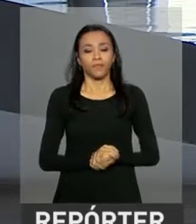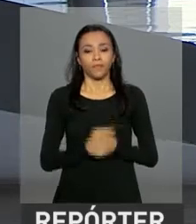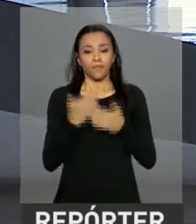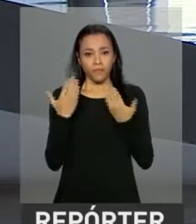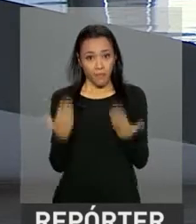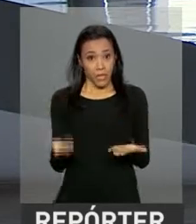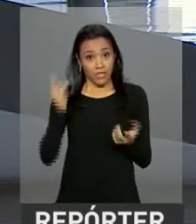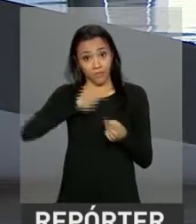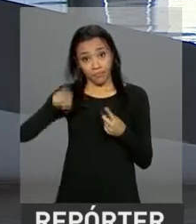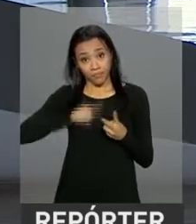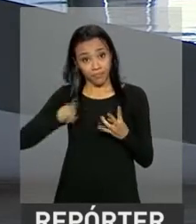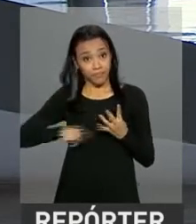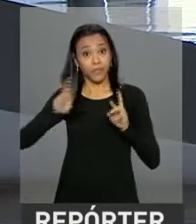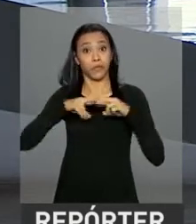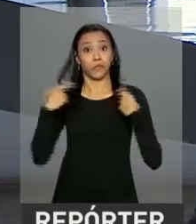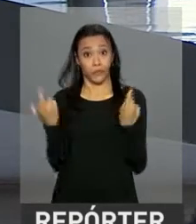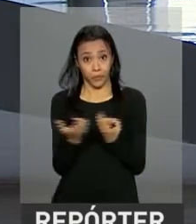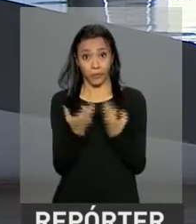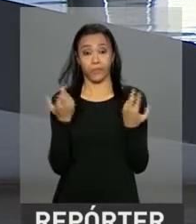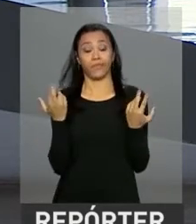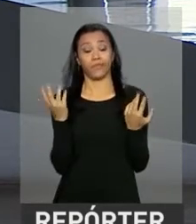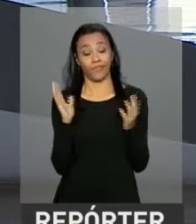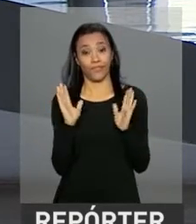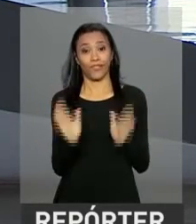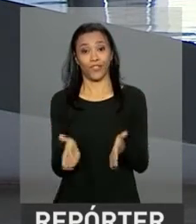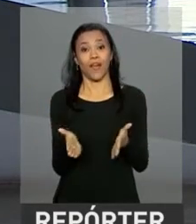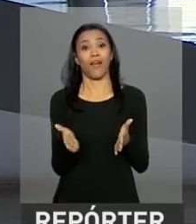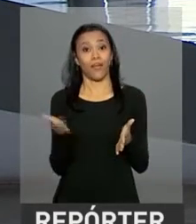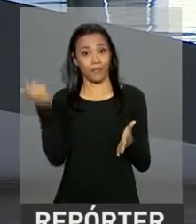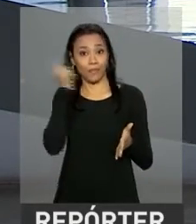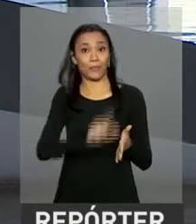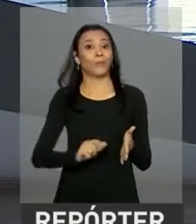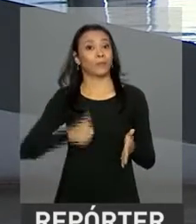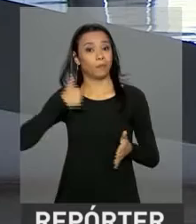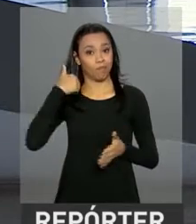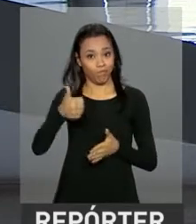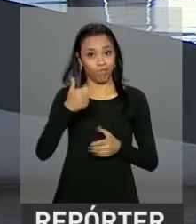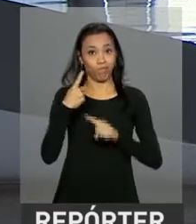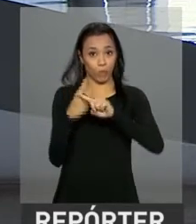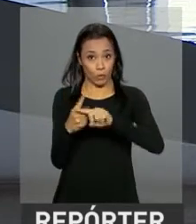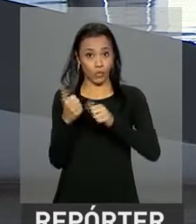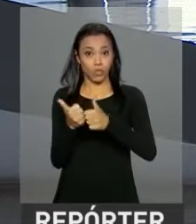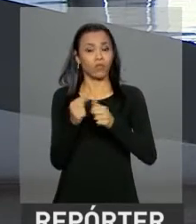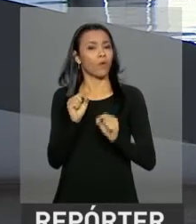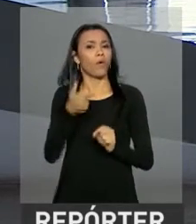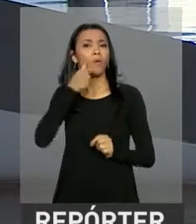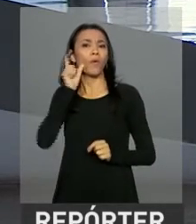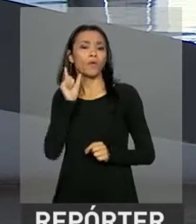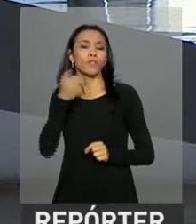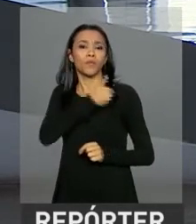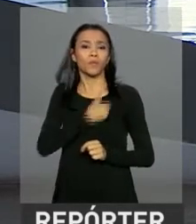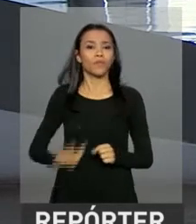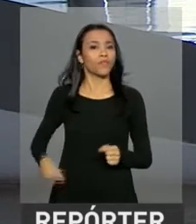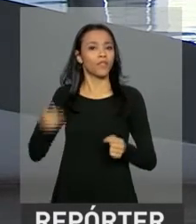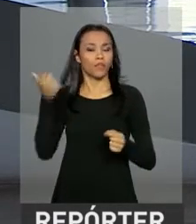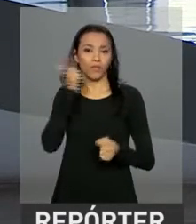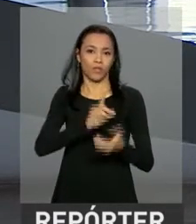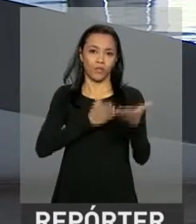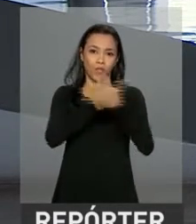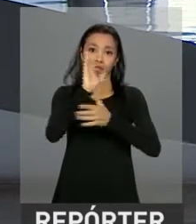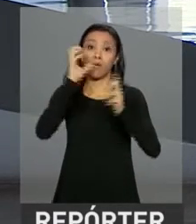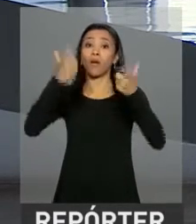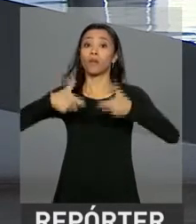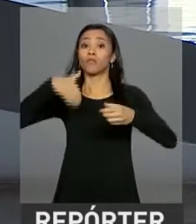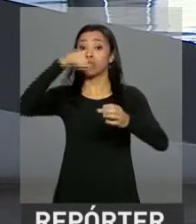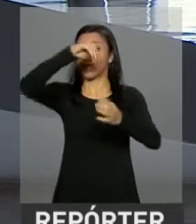E essas reuniões, Daniela, inclusive já deram algum resultado. Ontem o governo obteve aprovações na Câmara dos